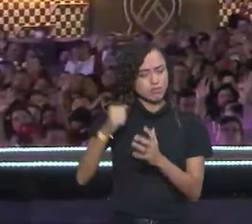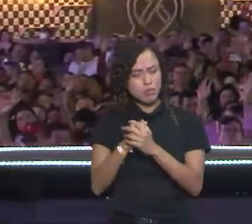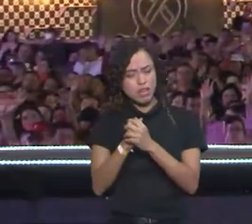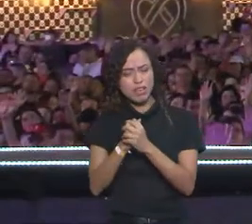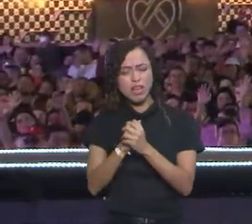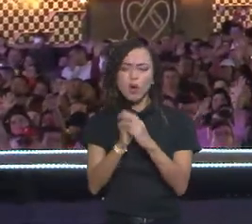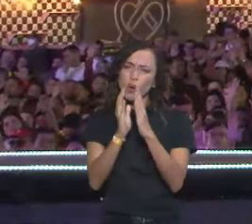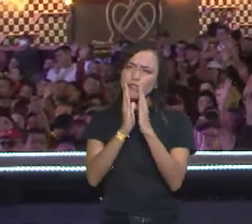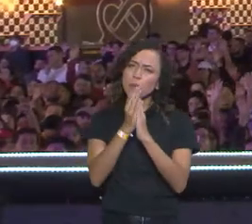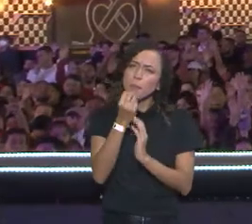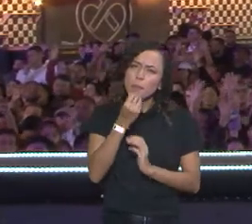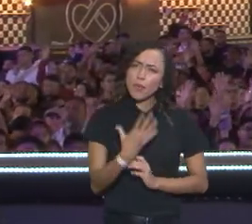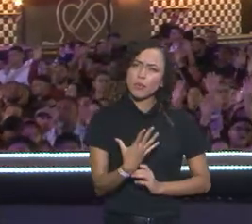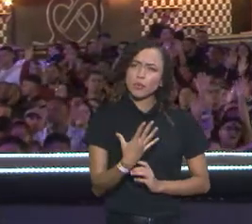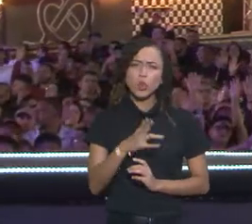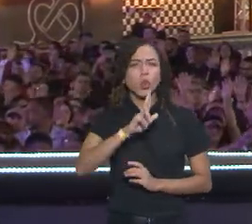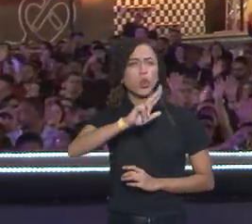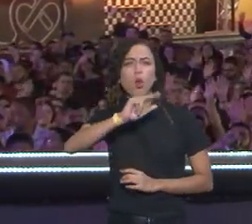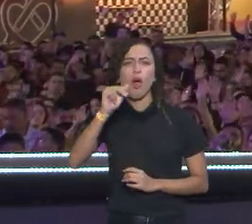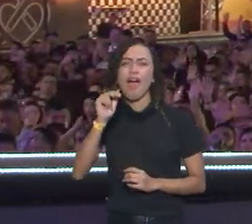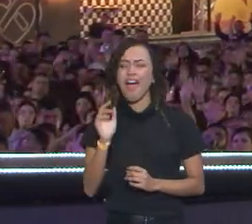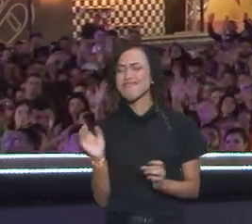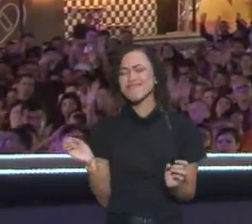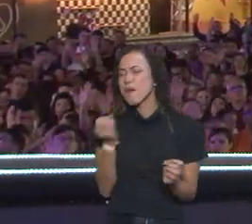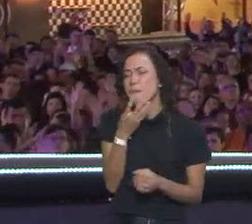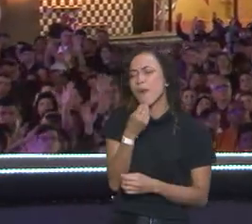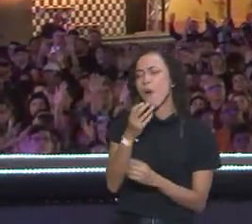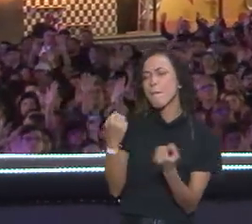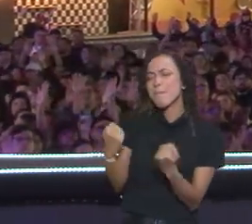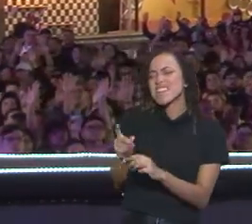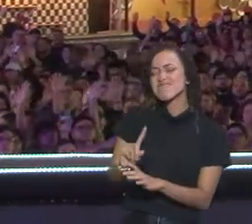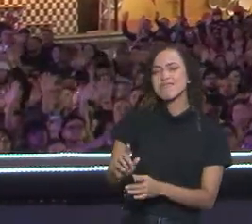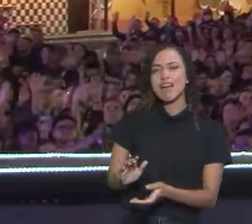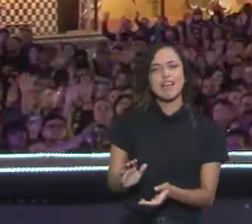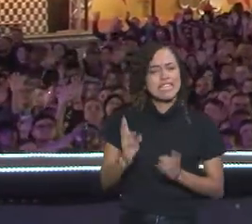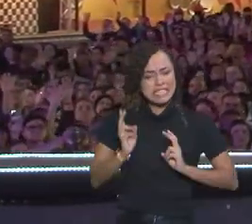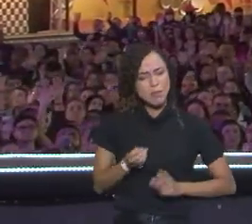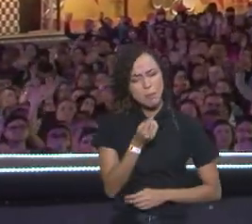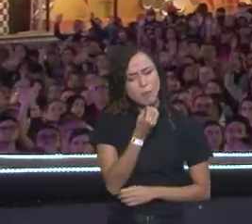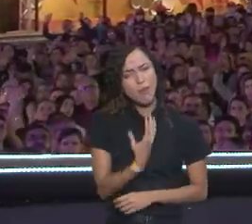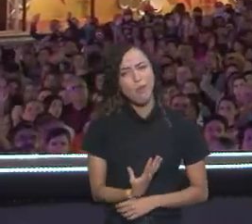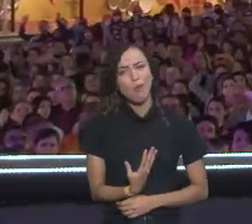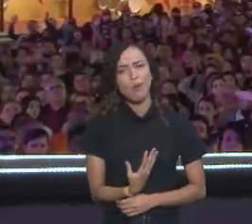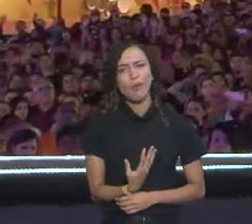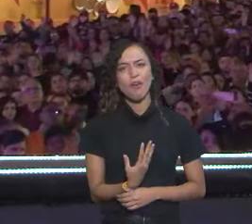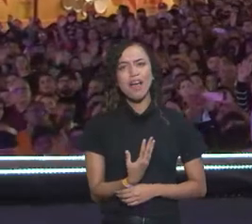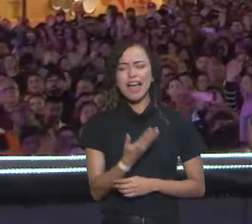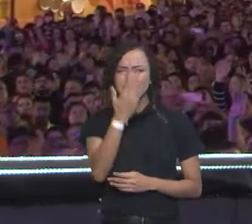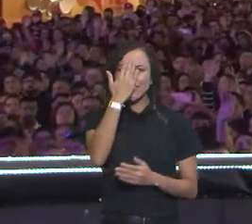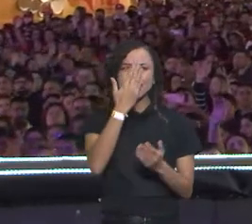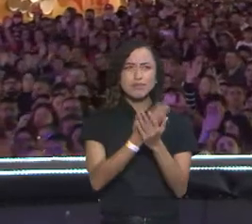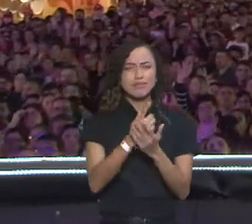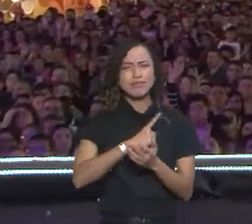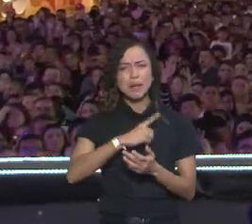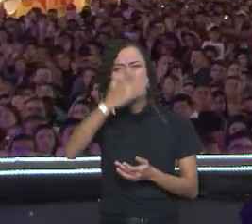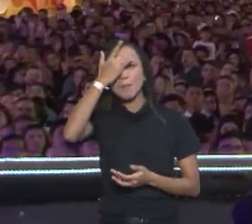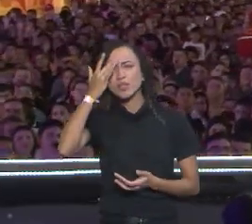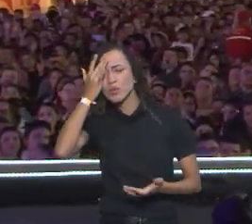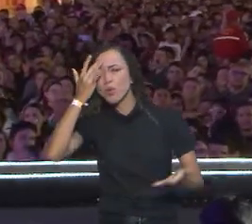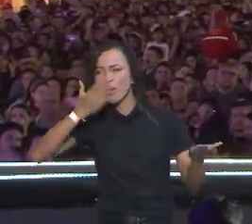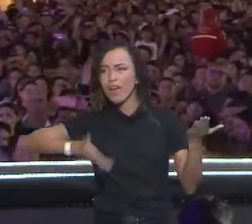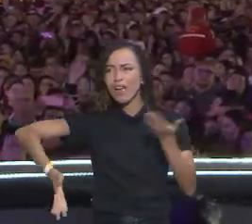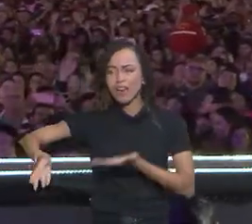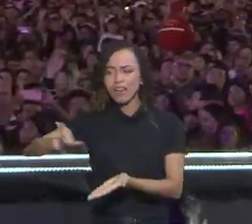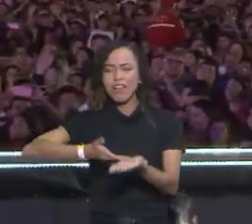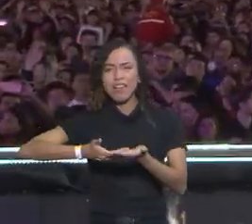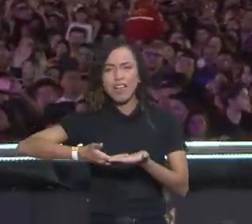né e eu creio também que a pessoas aqui nesse meio aqui envolvidas nesse